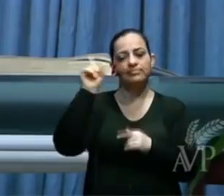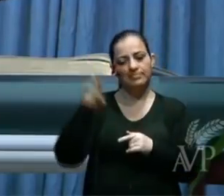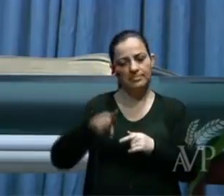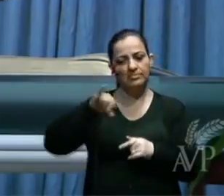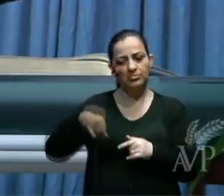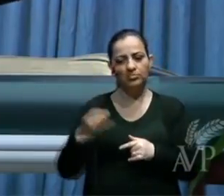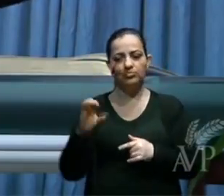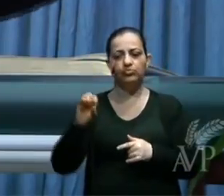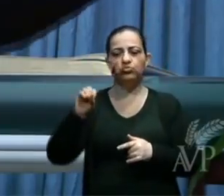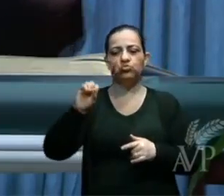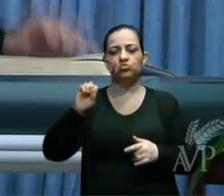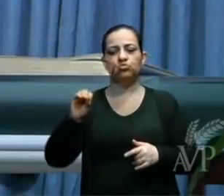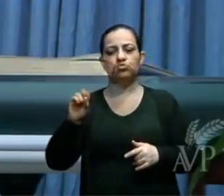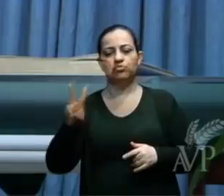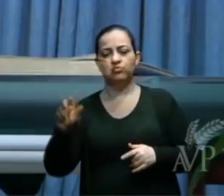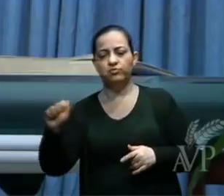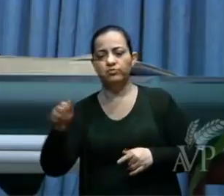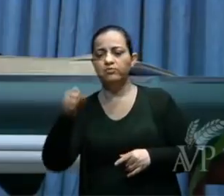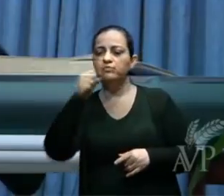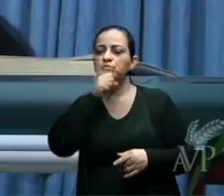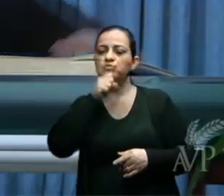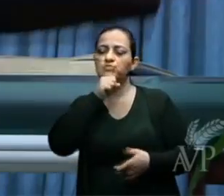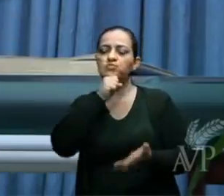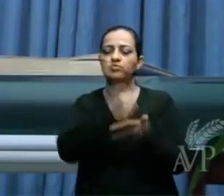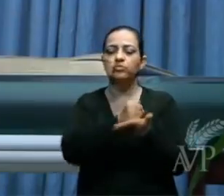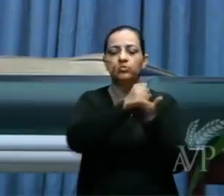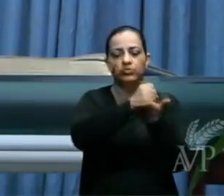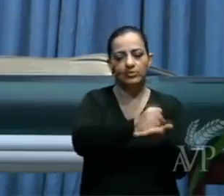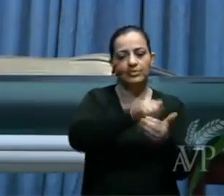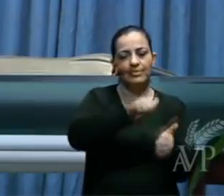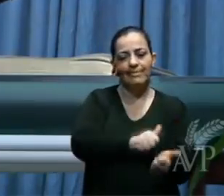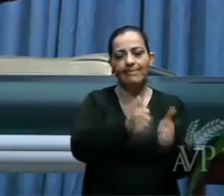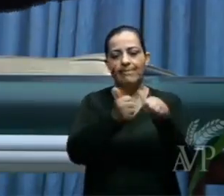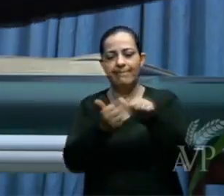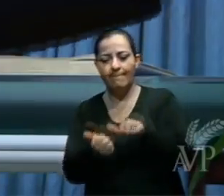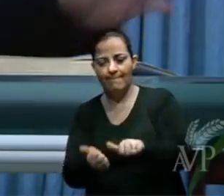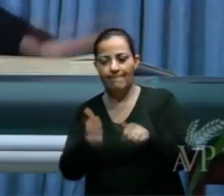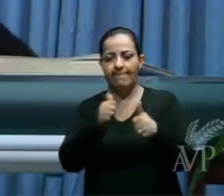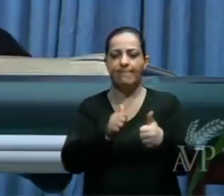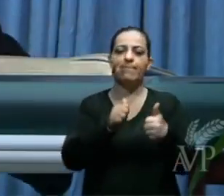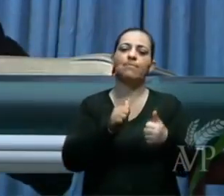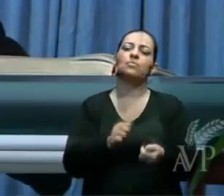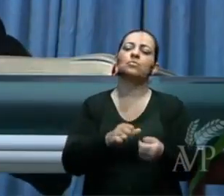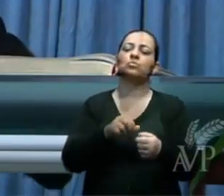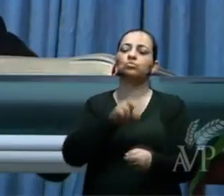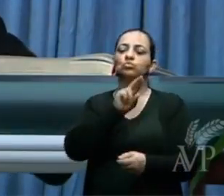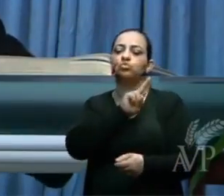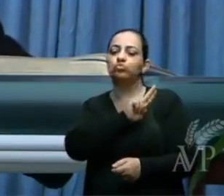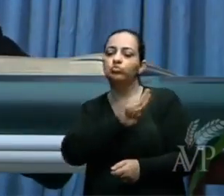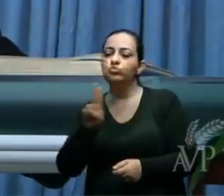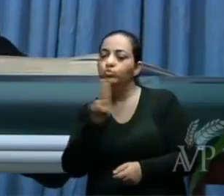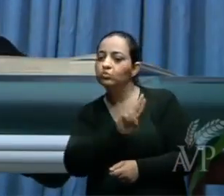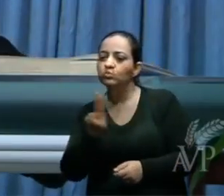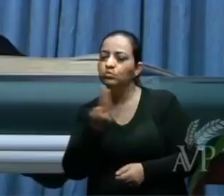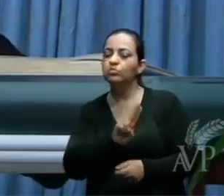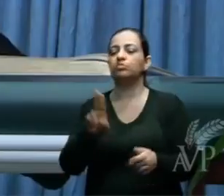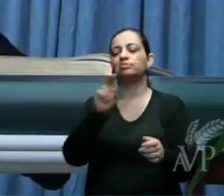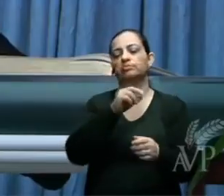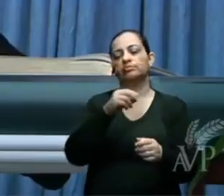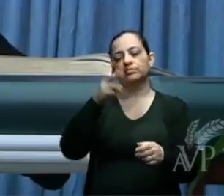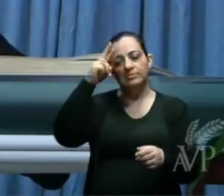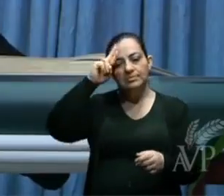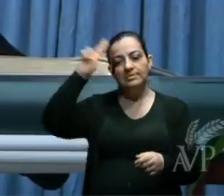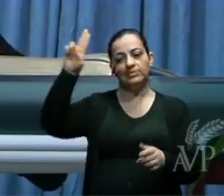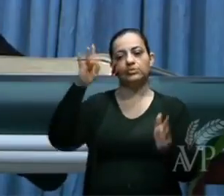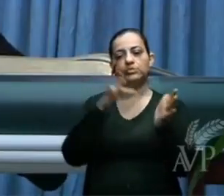do velho testamento batismo atos 2 38 em nome do senhor jesus cristo